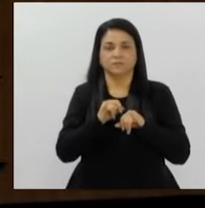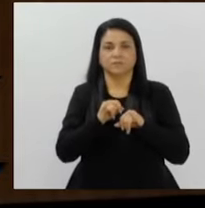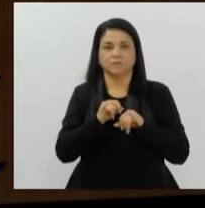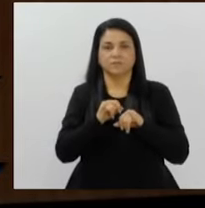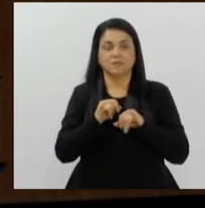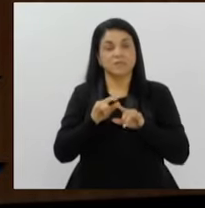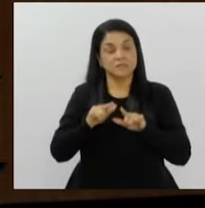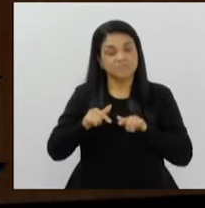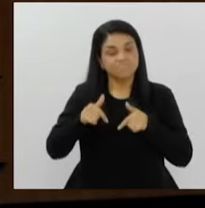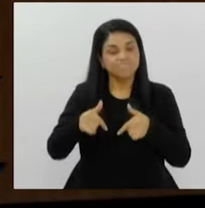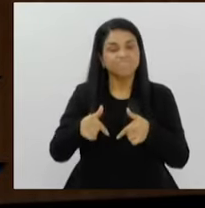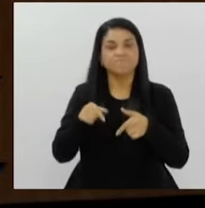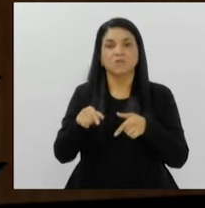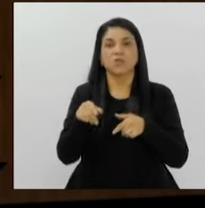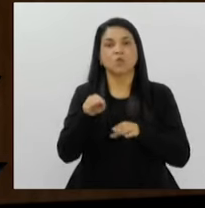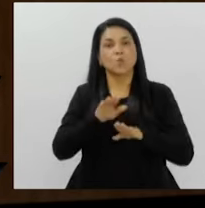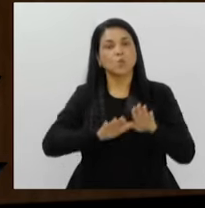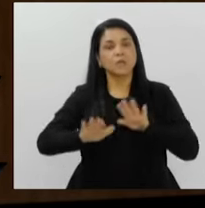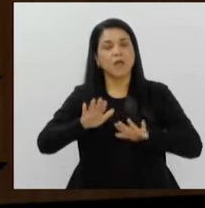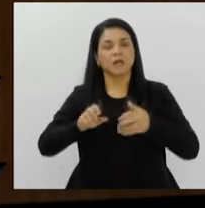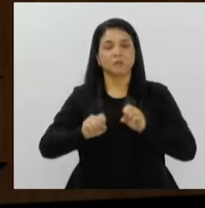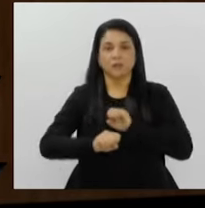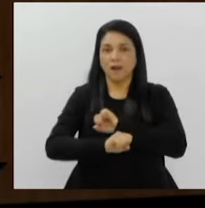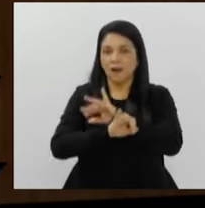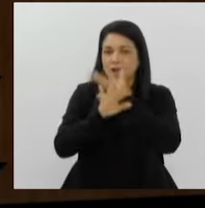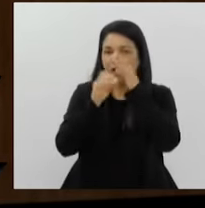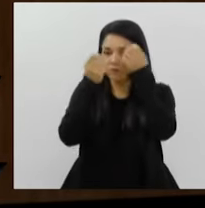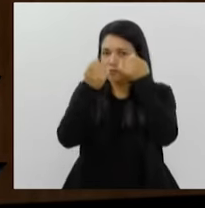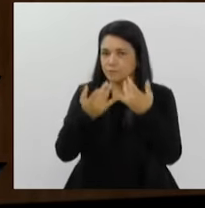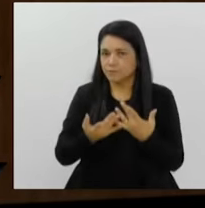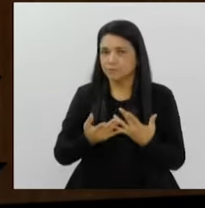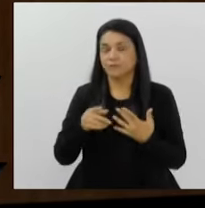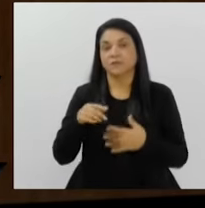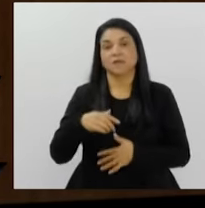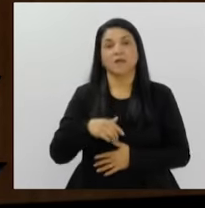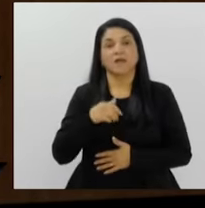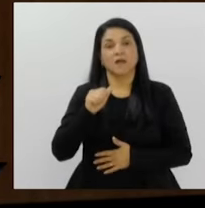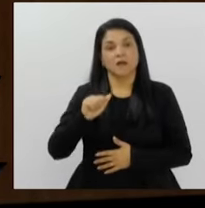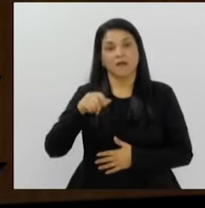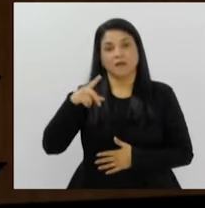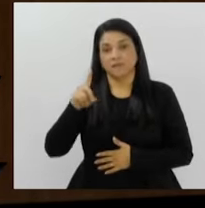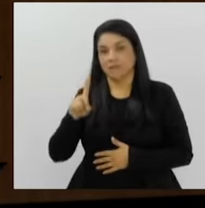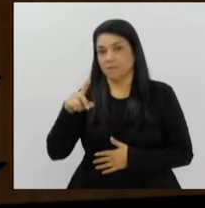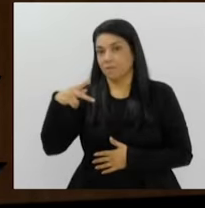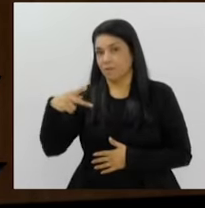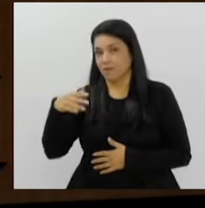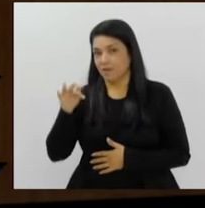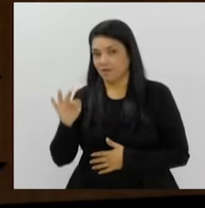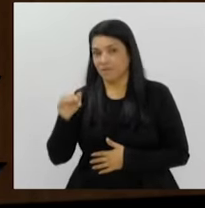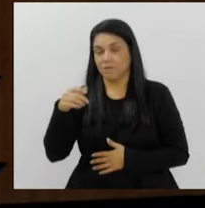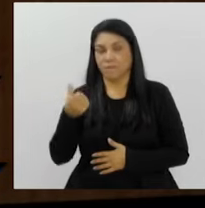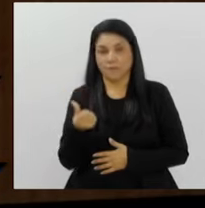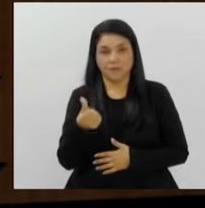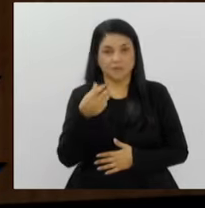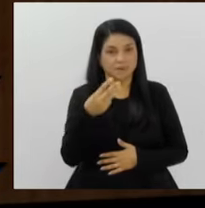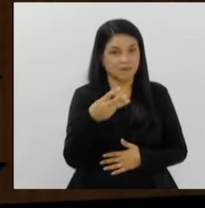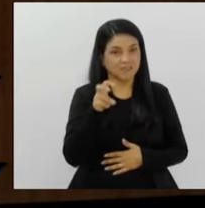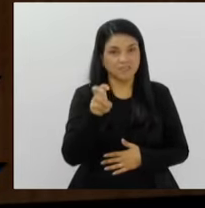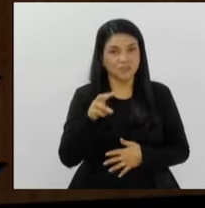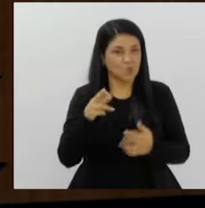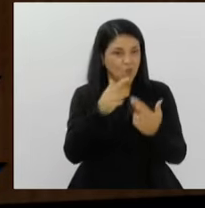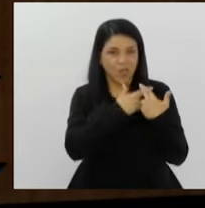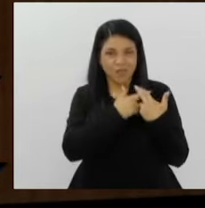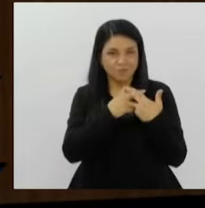tomando esse cuidado de deixar isso claro. Então, a DPF 635, ela não é responsável por todos os